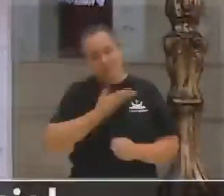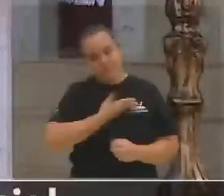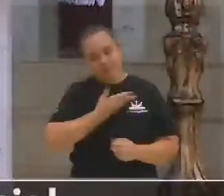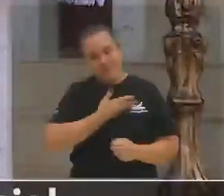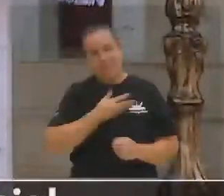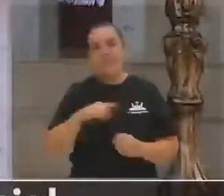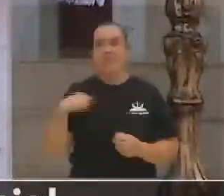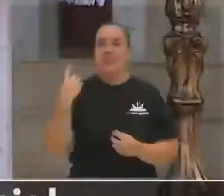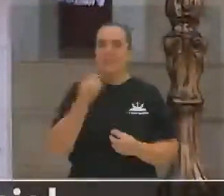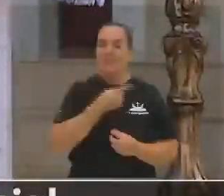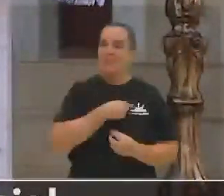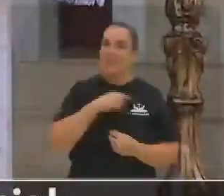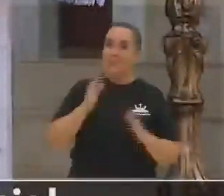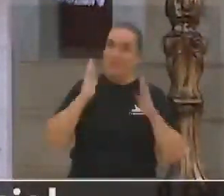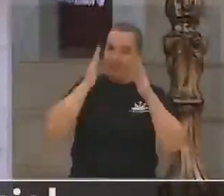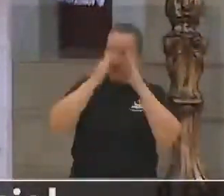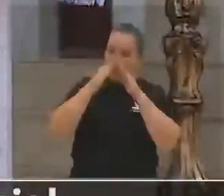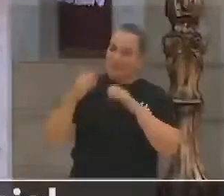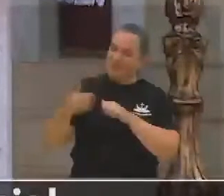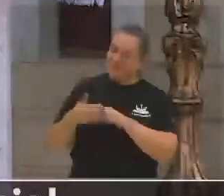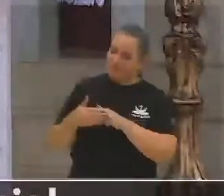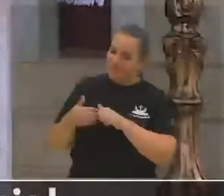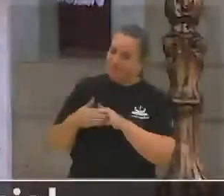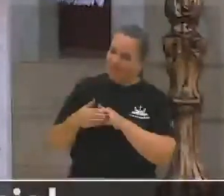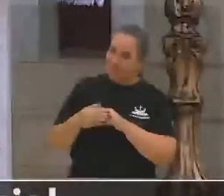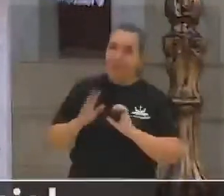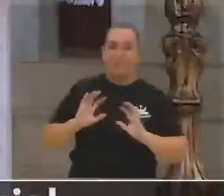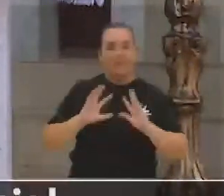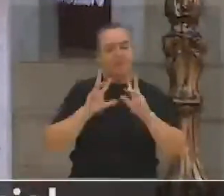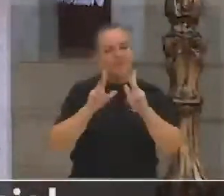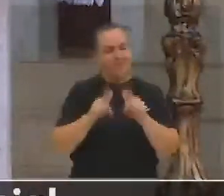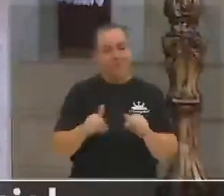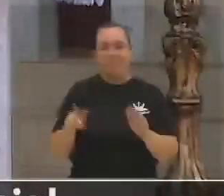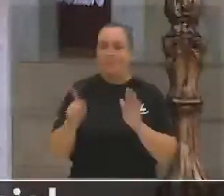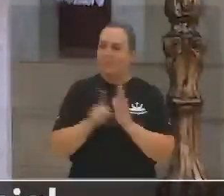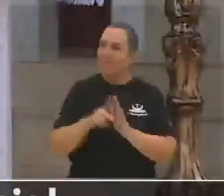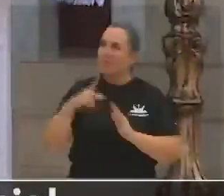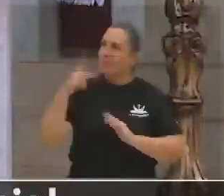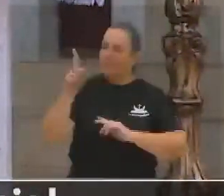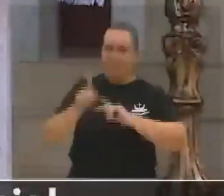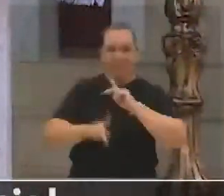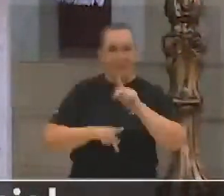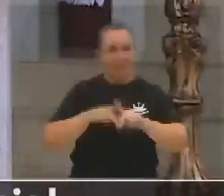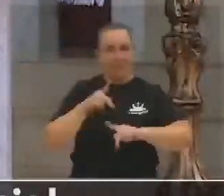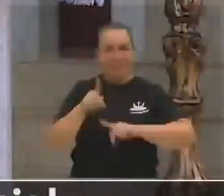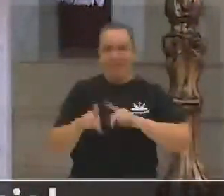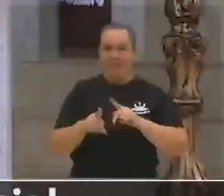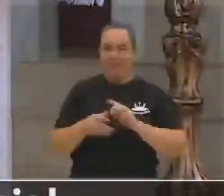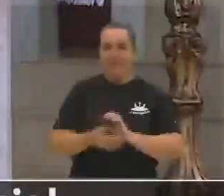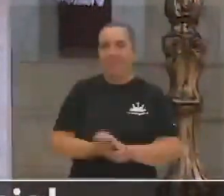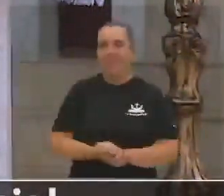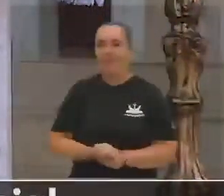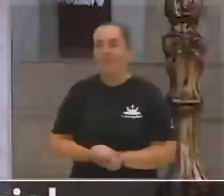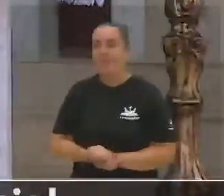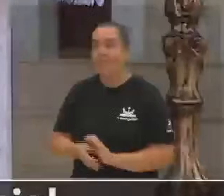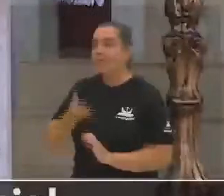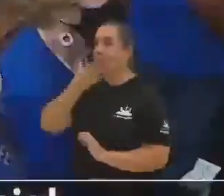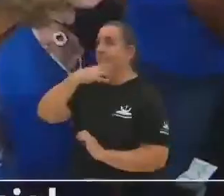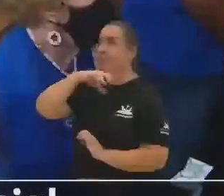o Papa Francisco, com o nosso arcebispo Antônio Peruso e todos os ministros do vosso